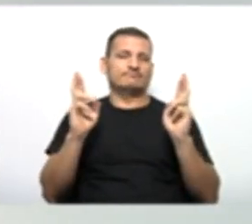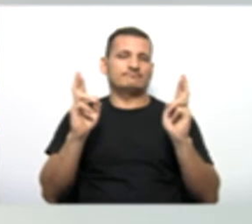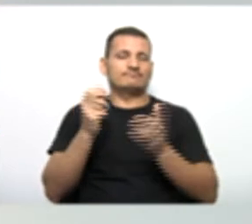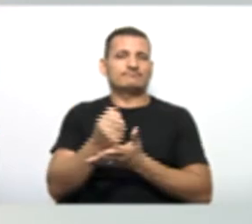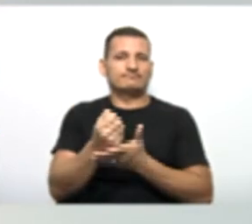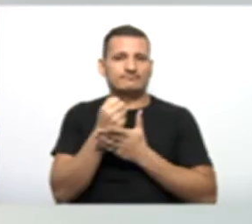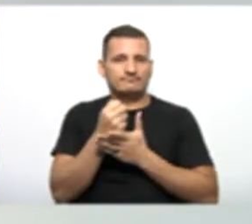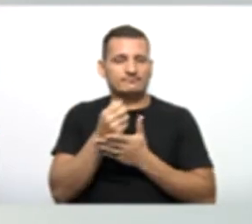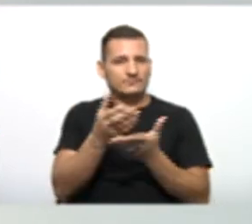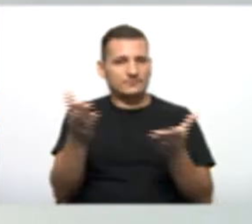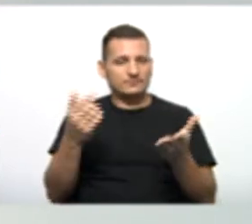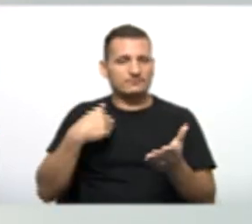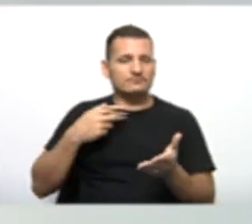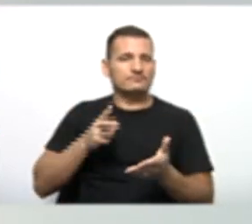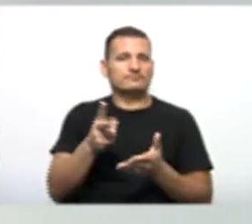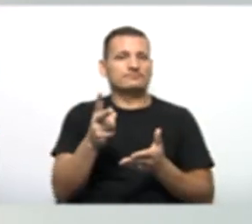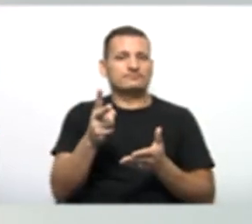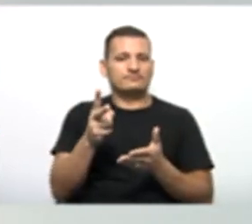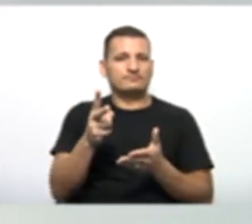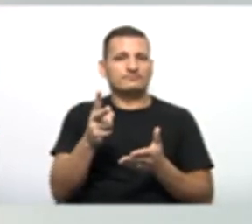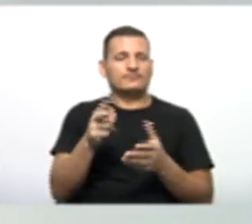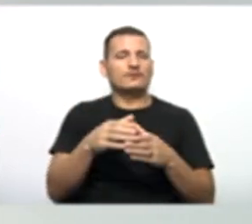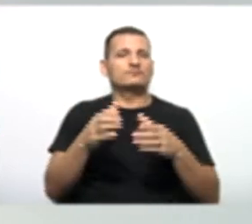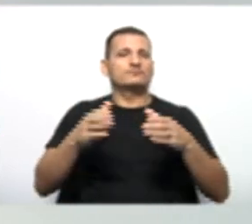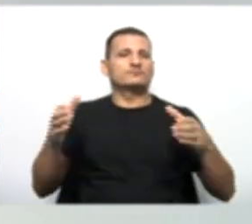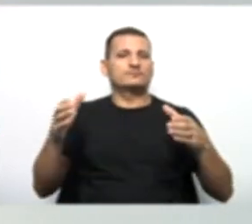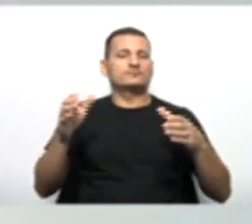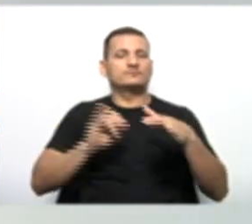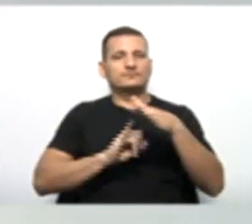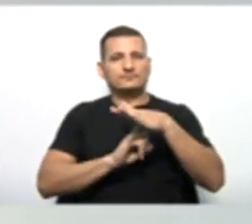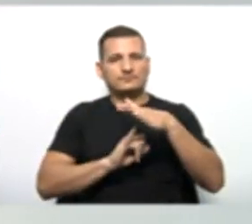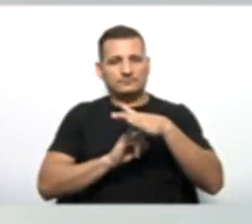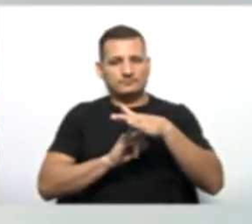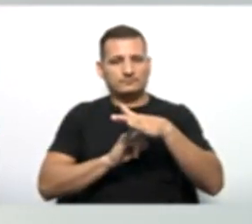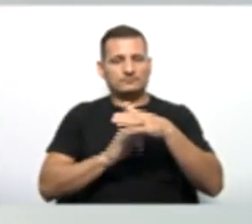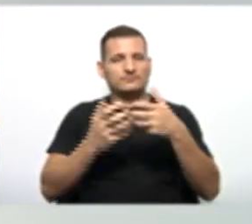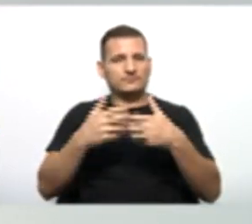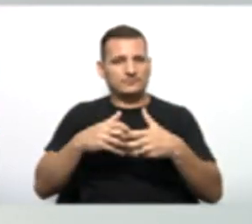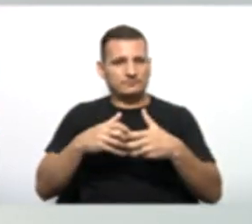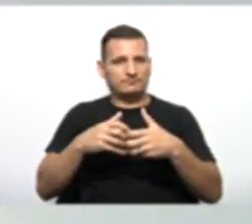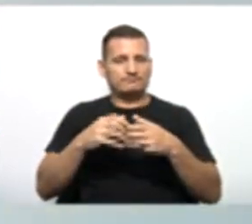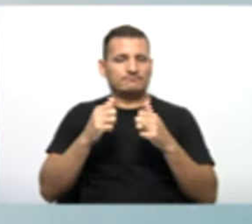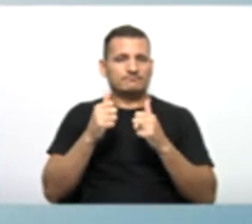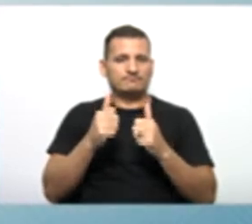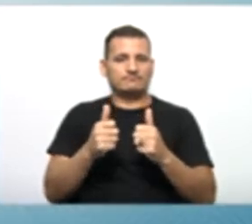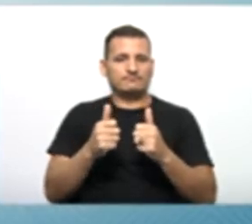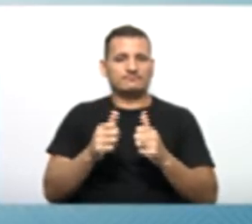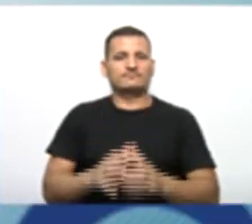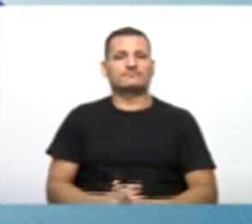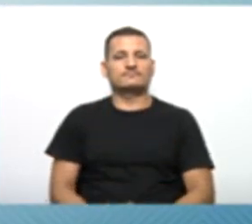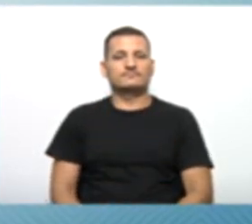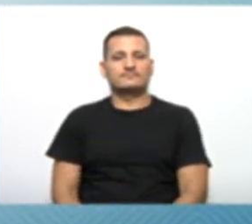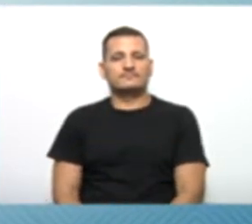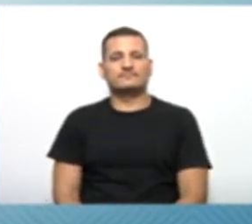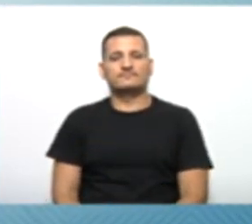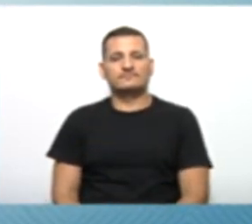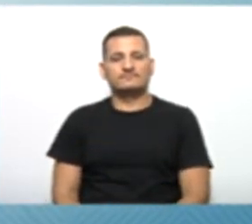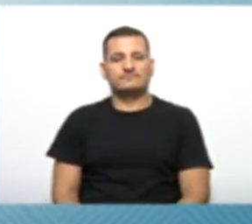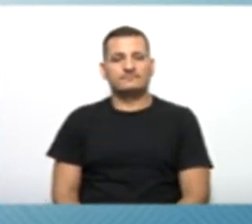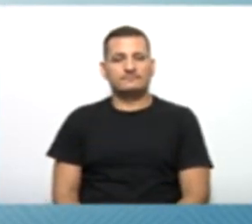apoio de vocês para continuarmos ampliando o nosso Instituto Federal e consolidando as nossas ações.